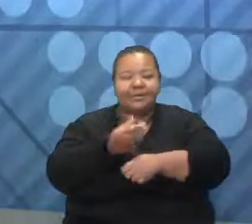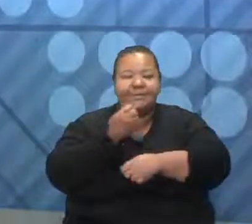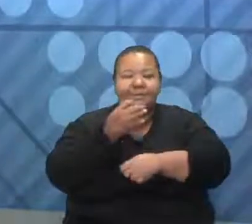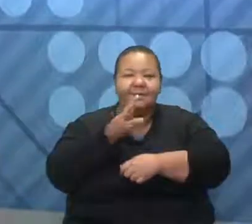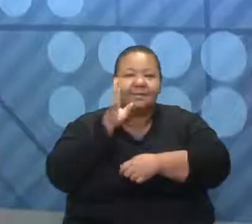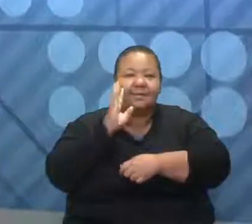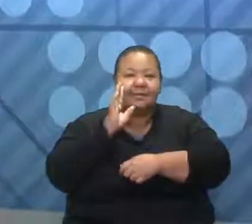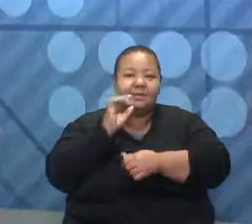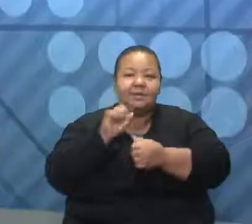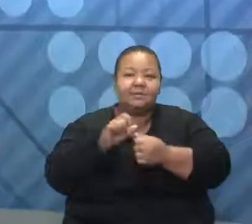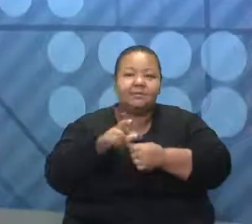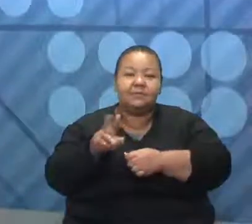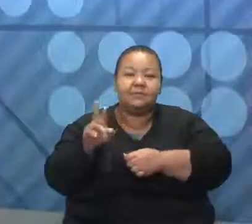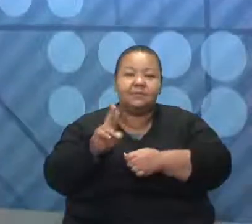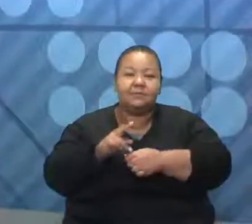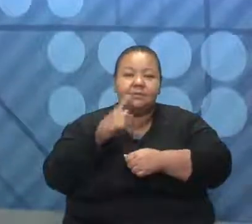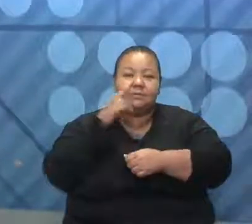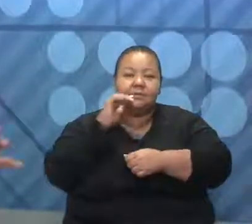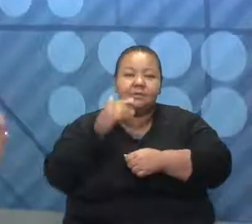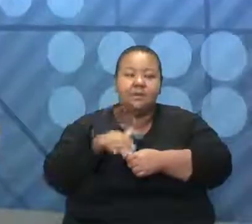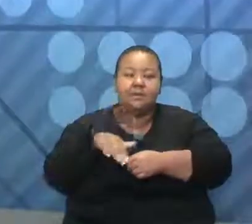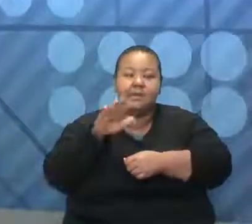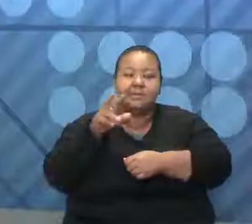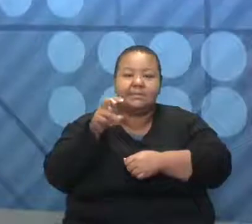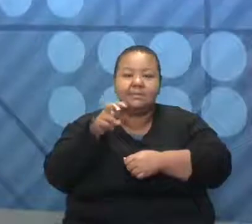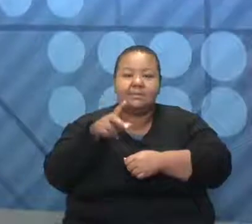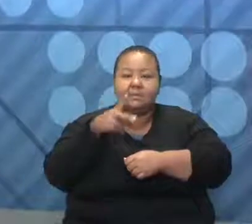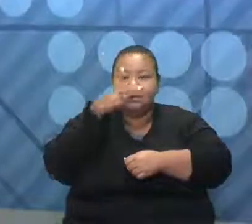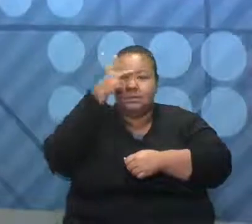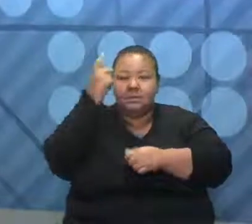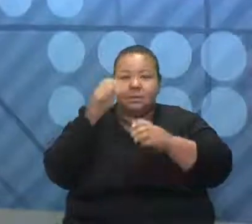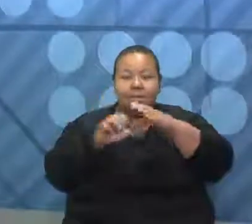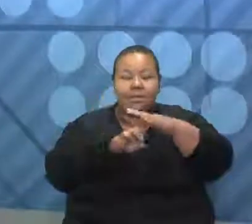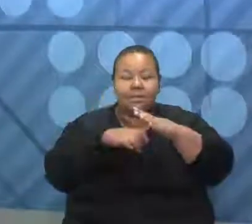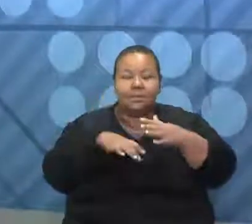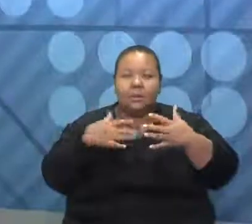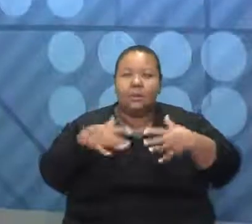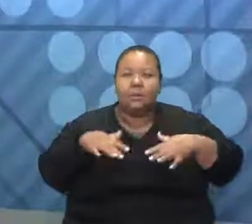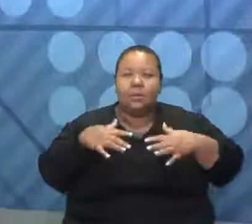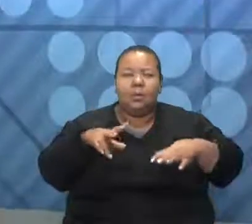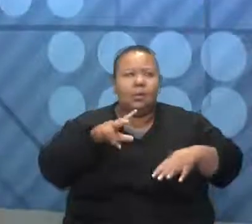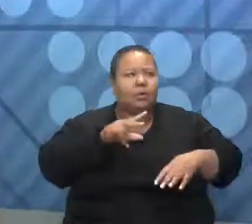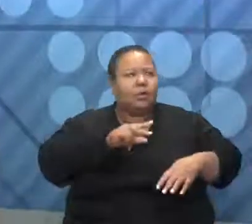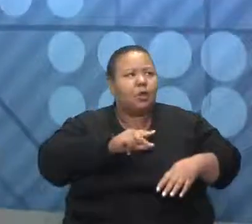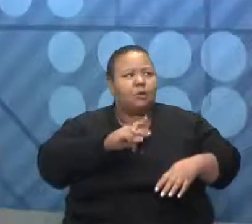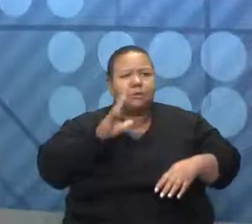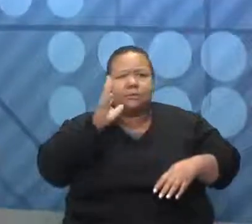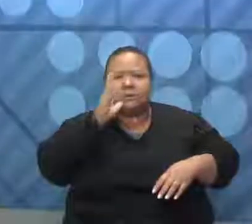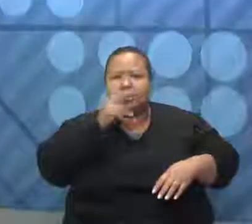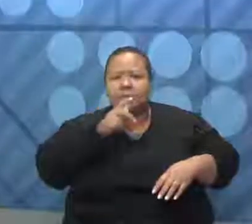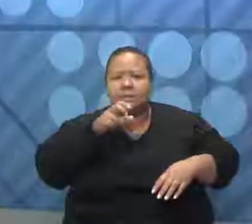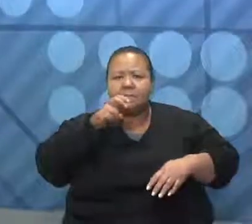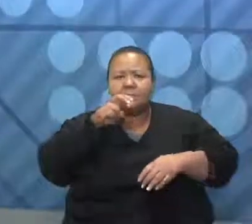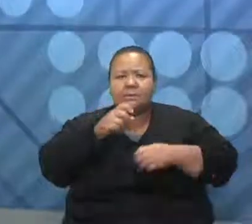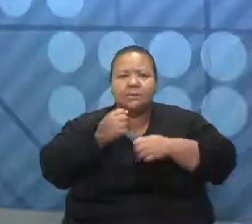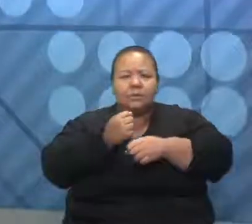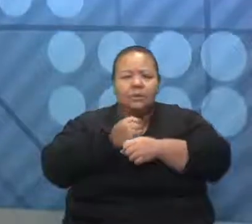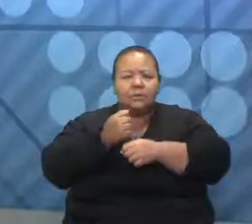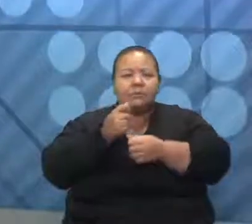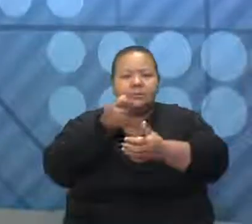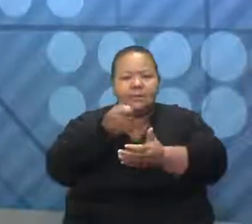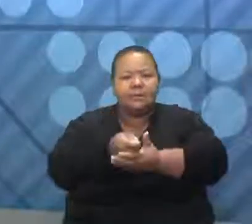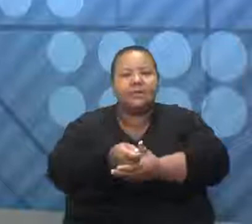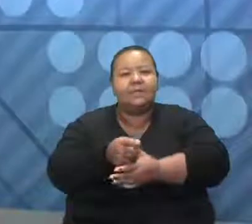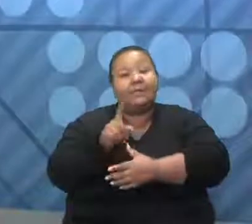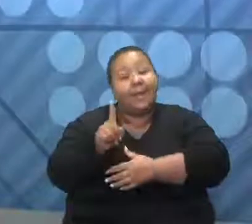quando você faz e o resultado é acima de 5, porque daí as empresas falam assim, nossa, eu vou levar 5 anos pagando isso? Você